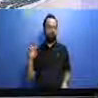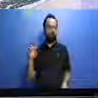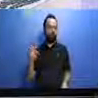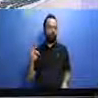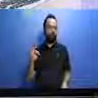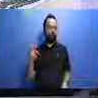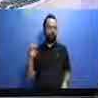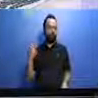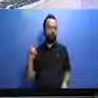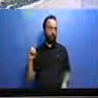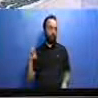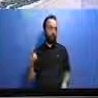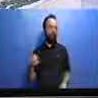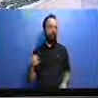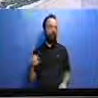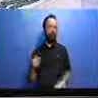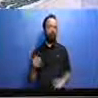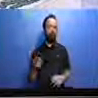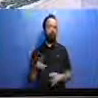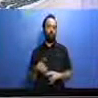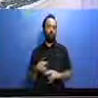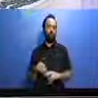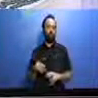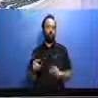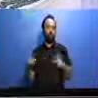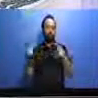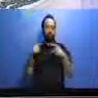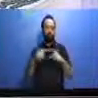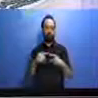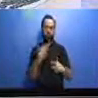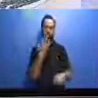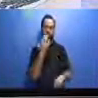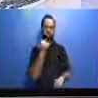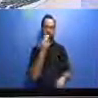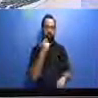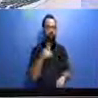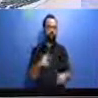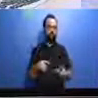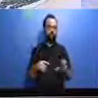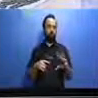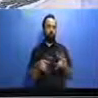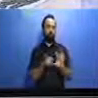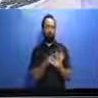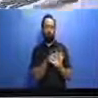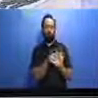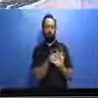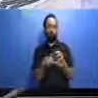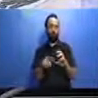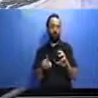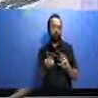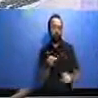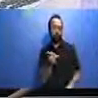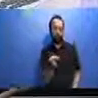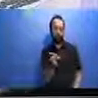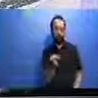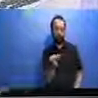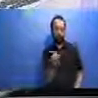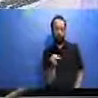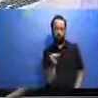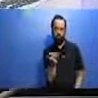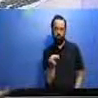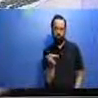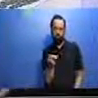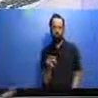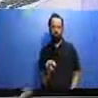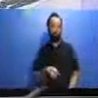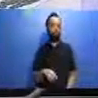alimentação. Conforme esse flagelo, que é algo parecido com um pelo, ele fica se movimentando,